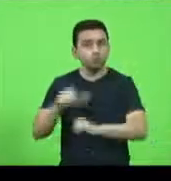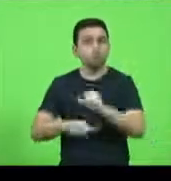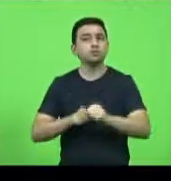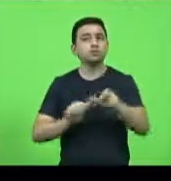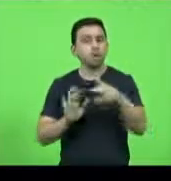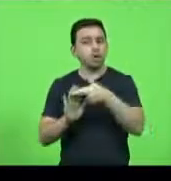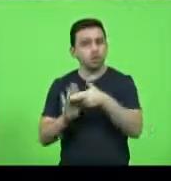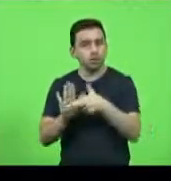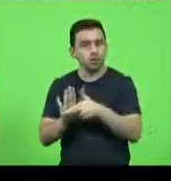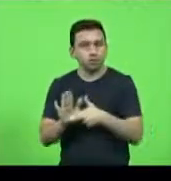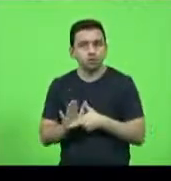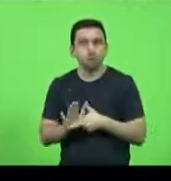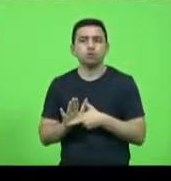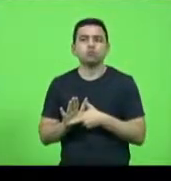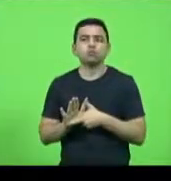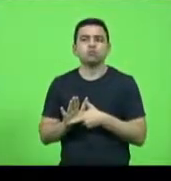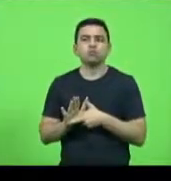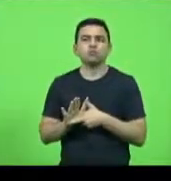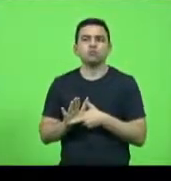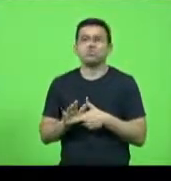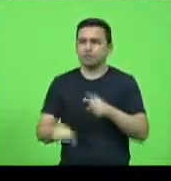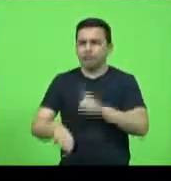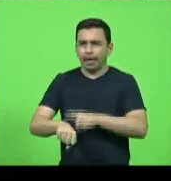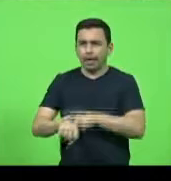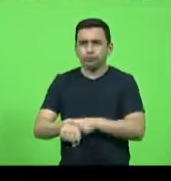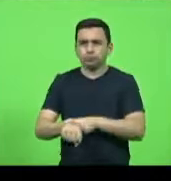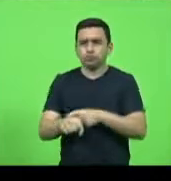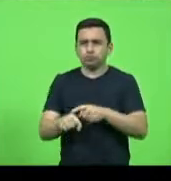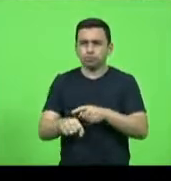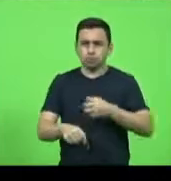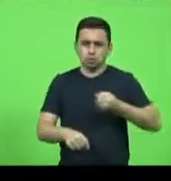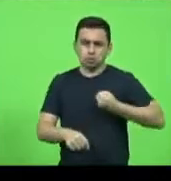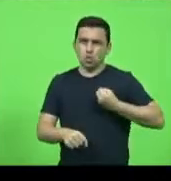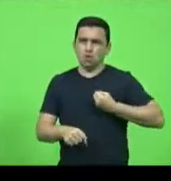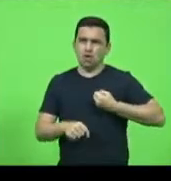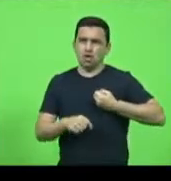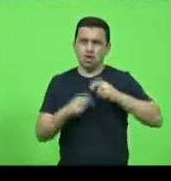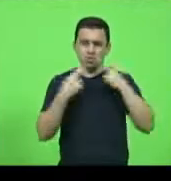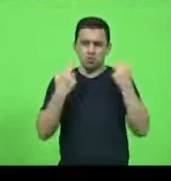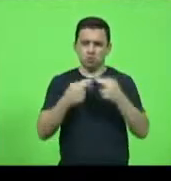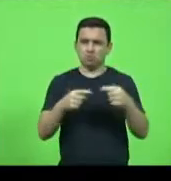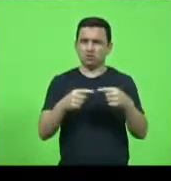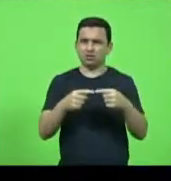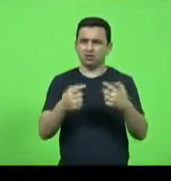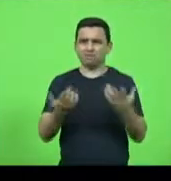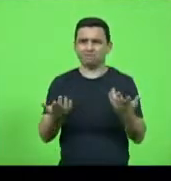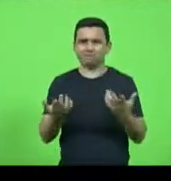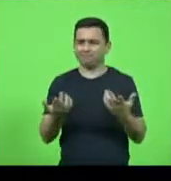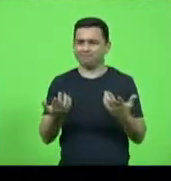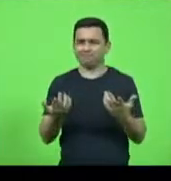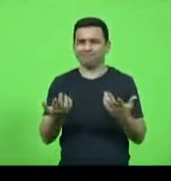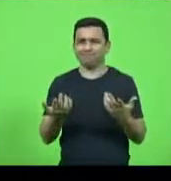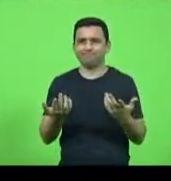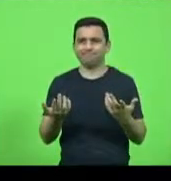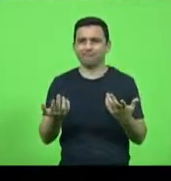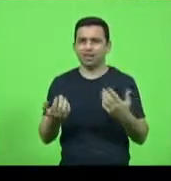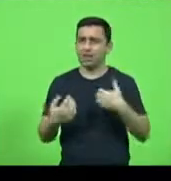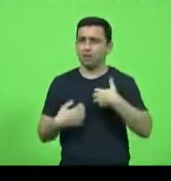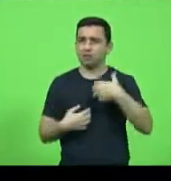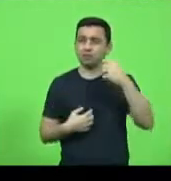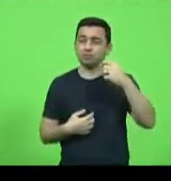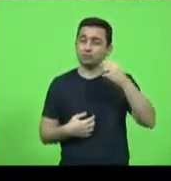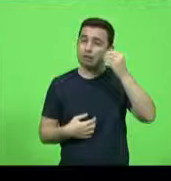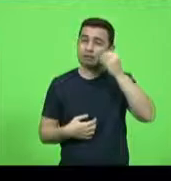ali, estipular prazos por número de reuniões feitas, isso não, definitivamente eu estou tentando